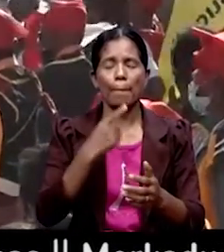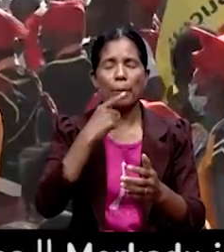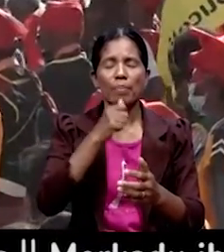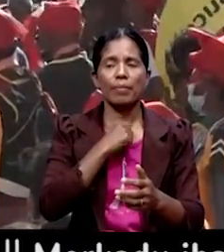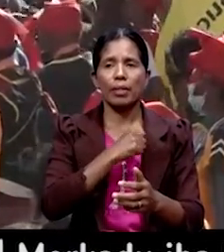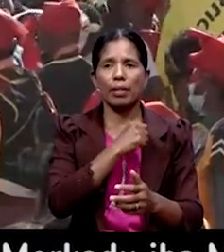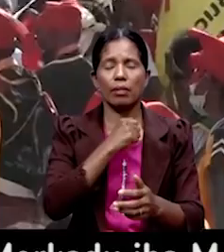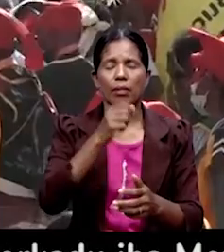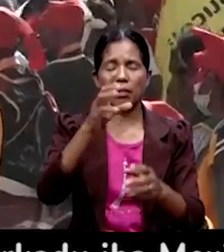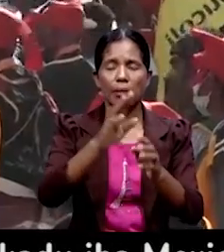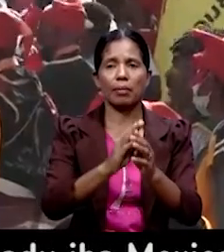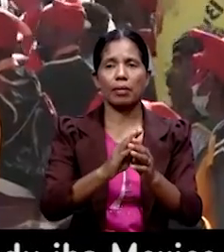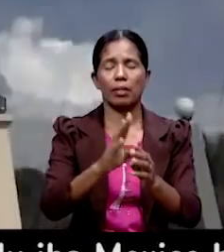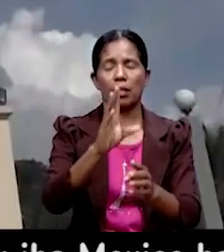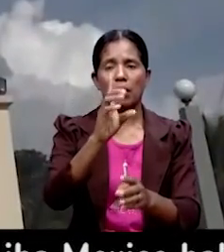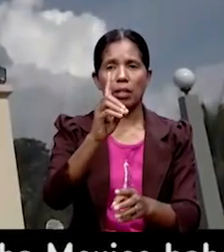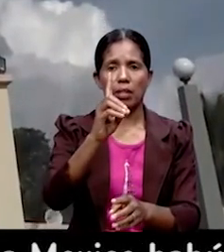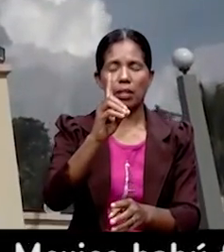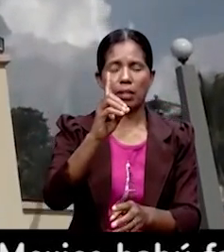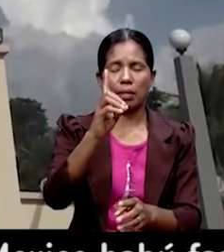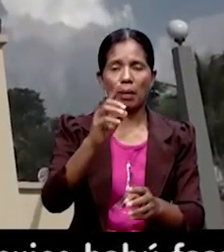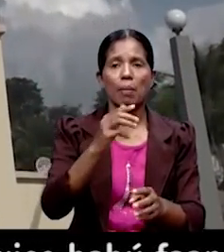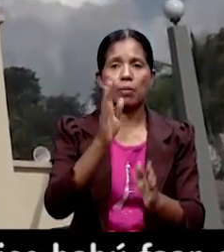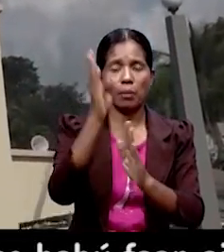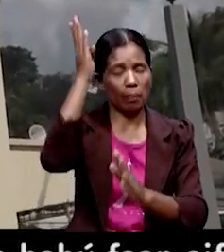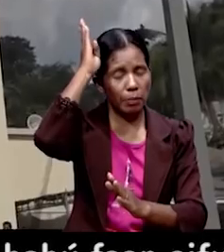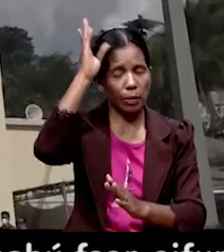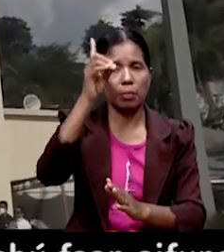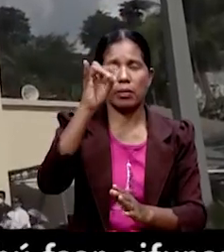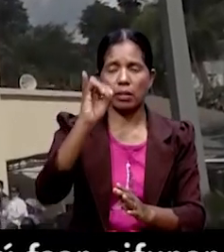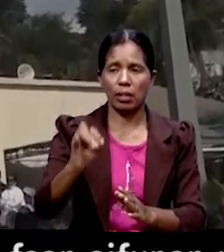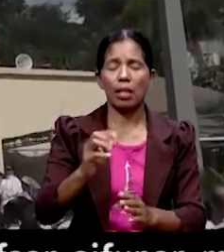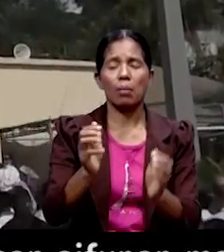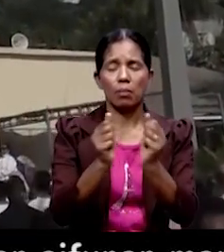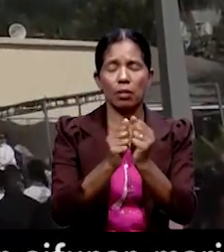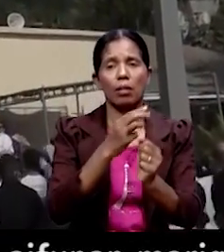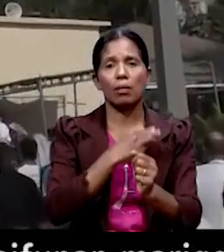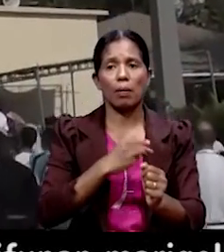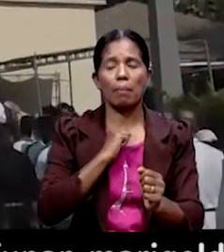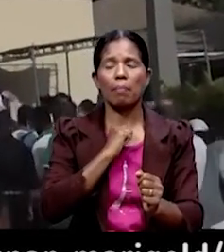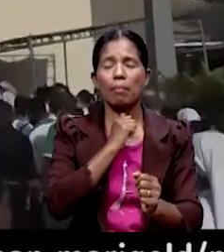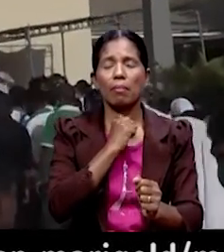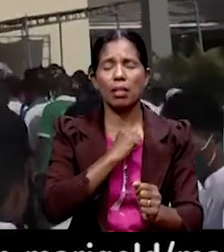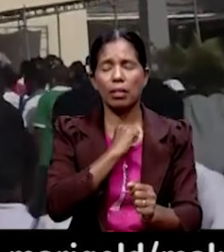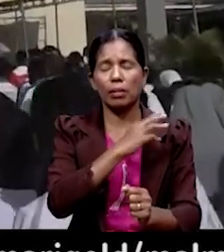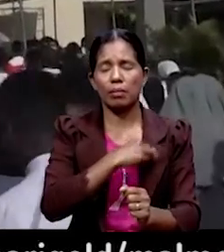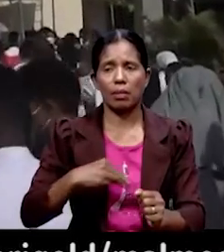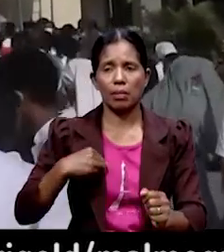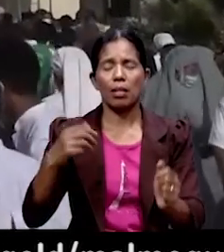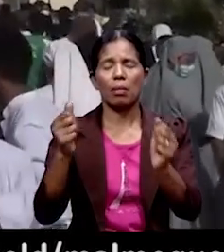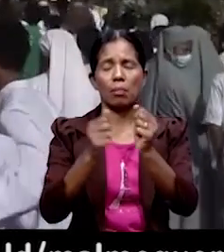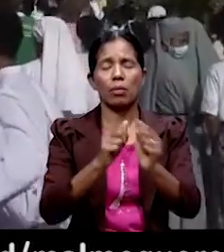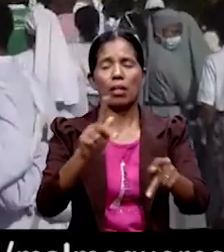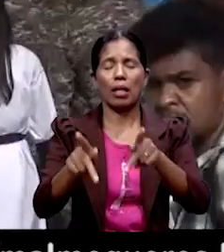Virgílio do Carmo da Silva SDB, hamuto co padre, madre, nomosarane sira Husi paróquia Ruanulu